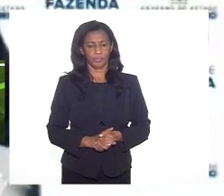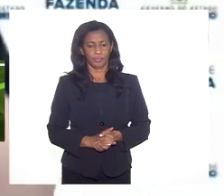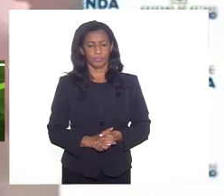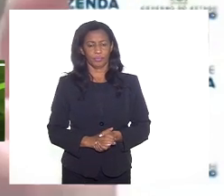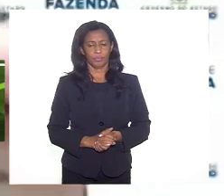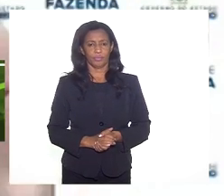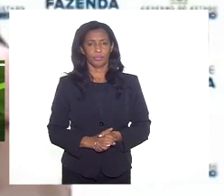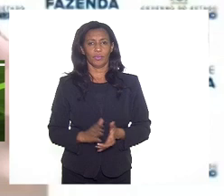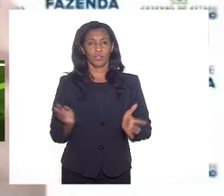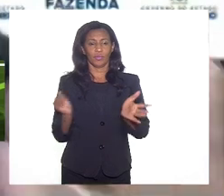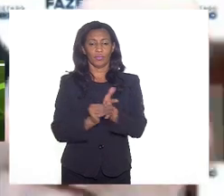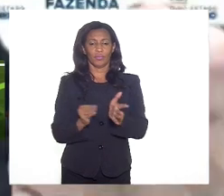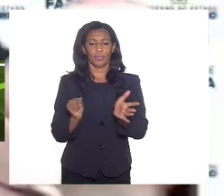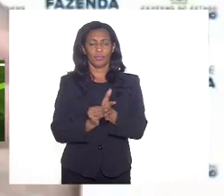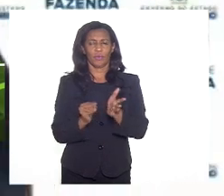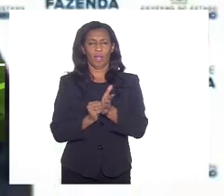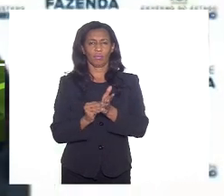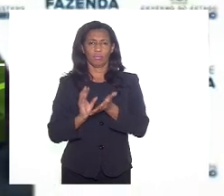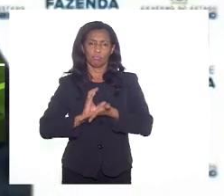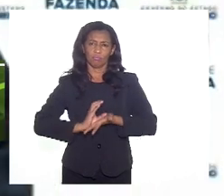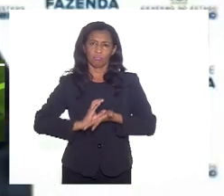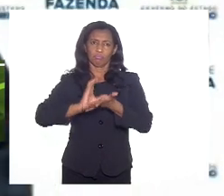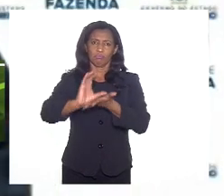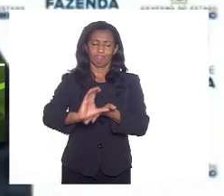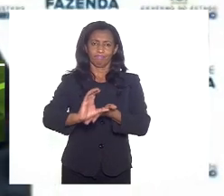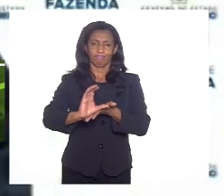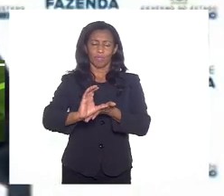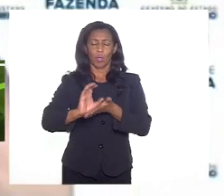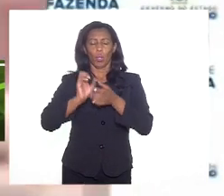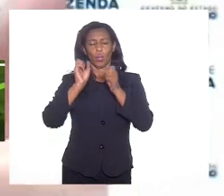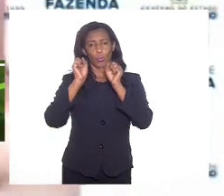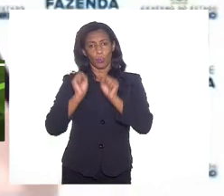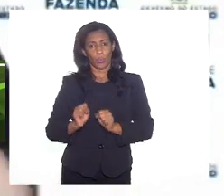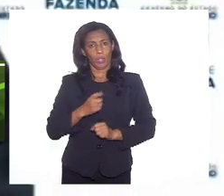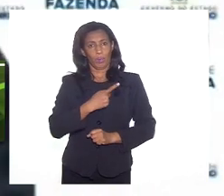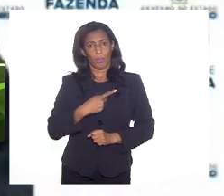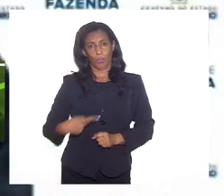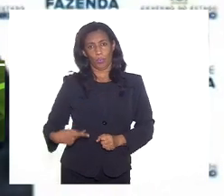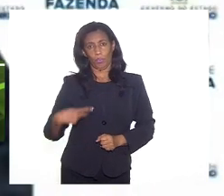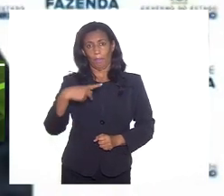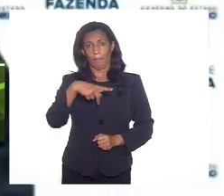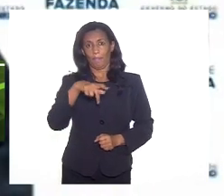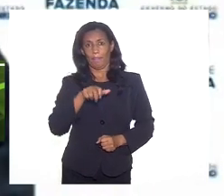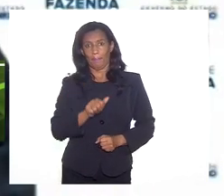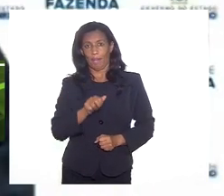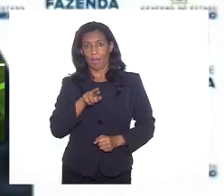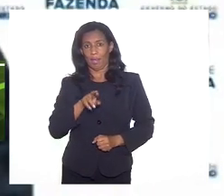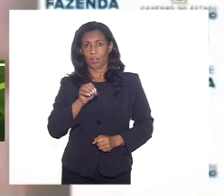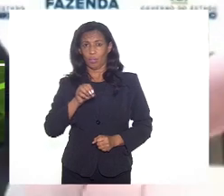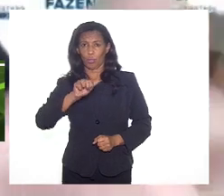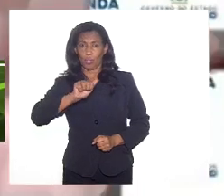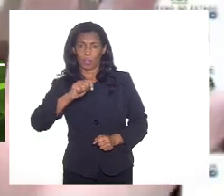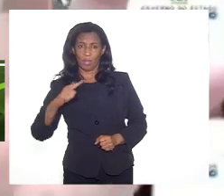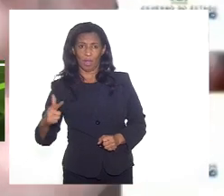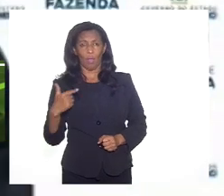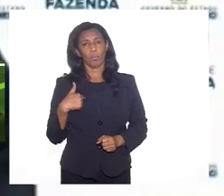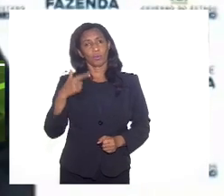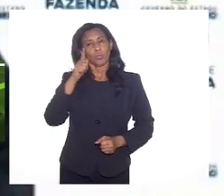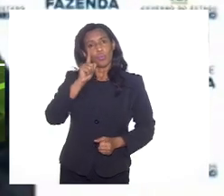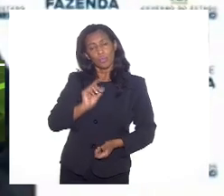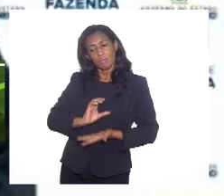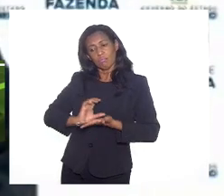de ausência mesmo, de uma contribuição por parte do poder público, né, a parte patronal, para que a gente pudesse fazer face a essas